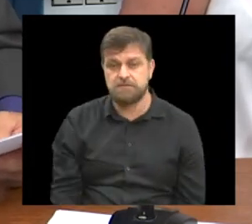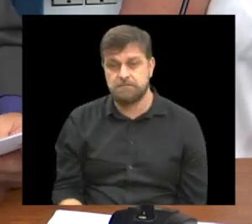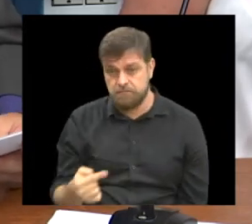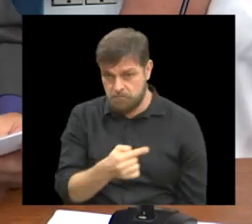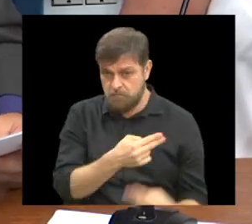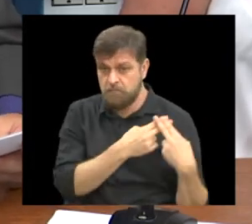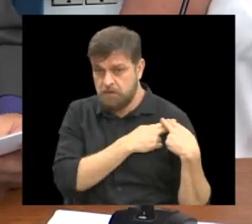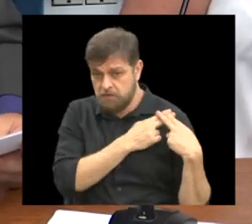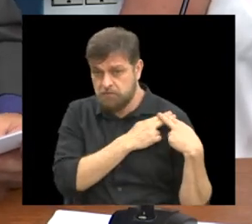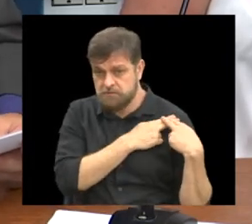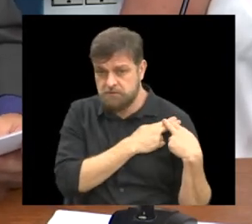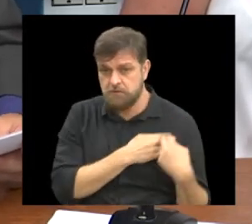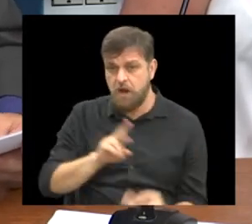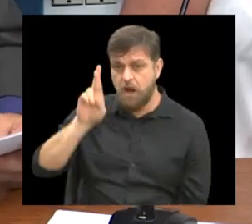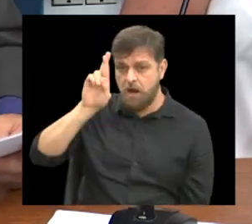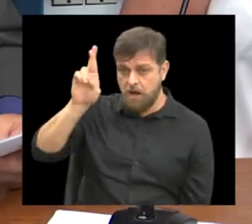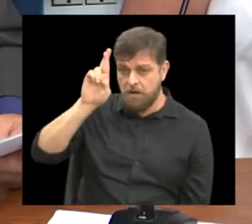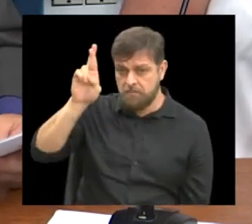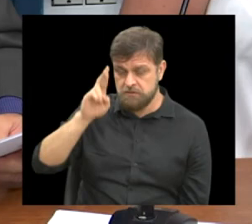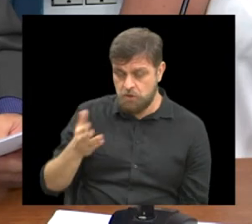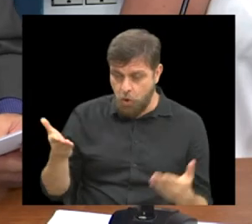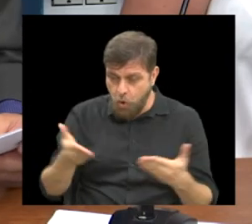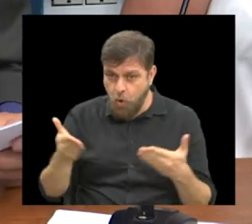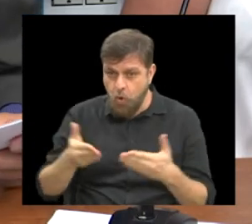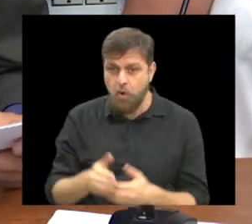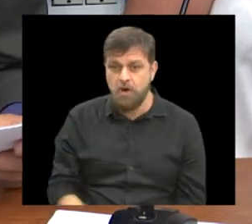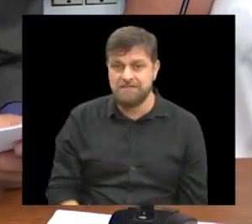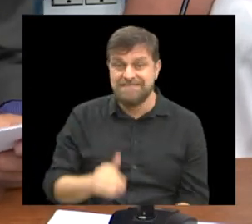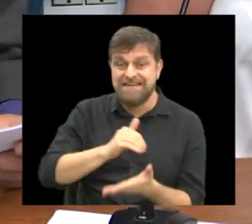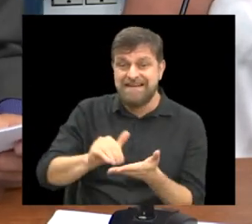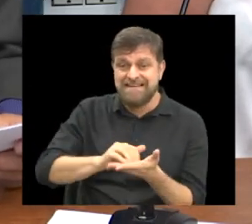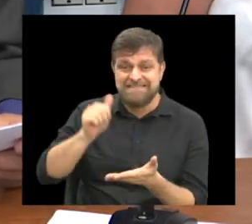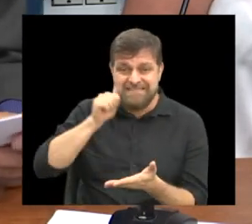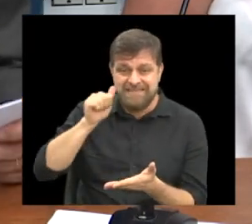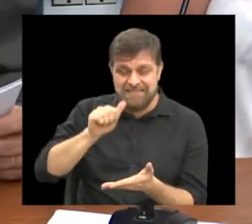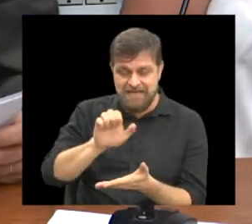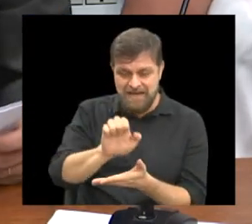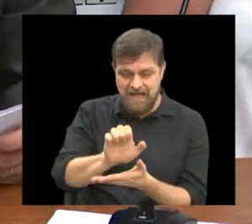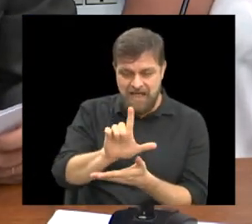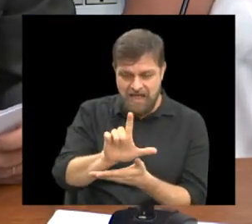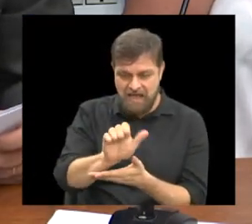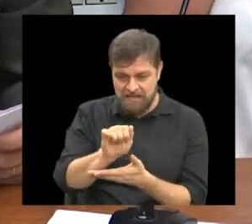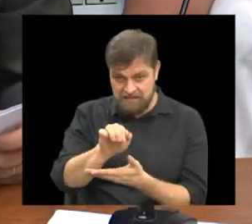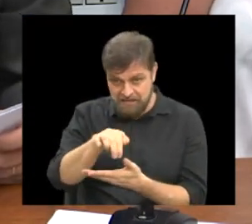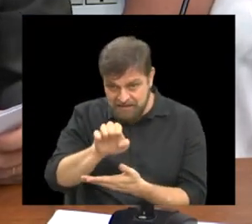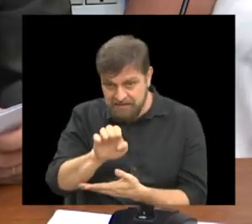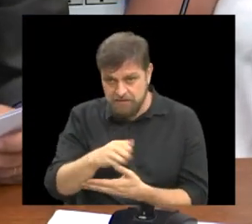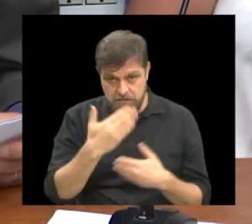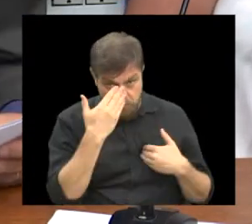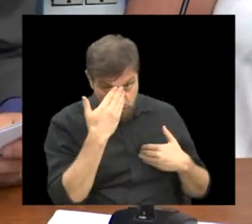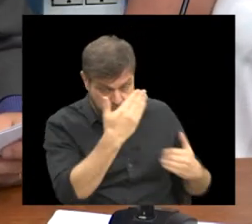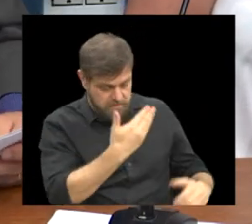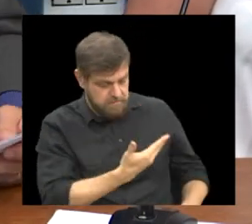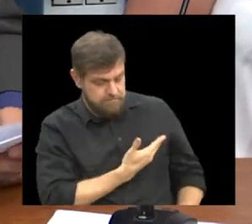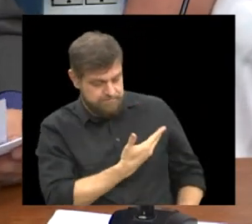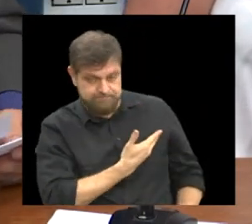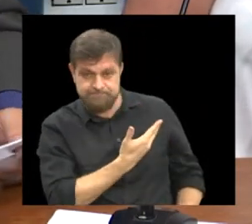Deficiência, representando nesse ato a Elaine Jocelaine. Obrigado, meu amigo, por